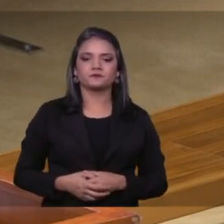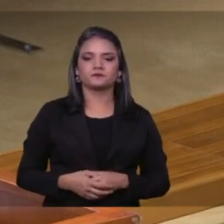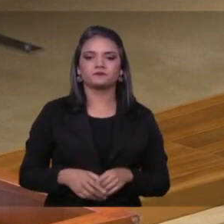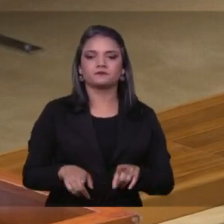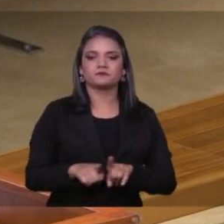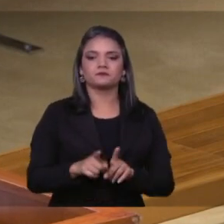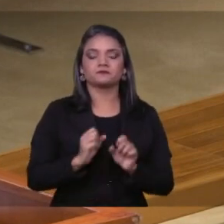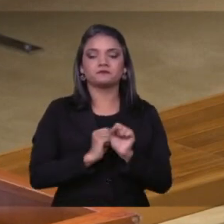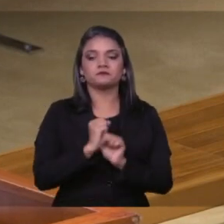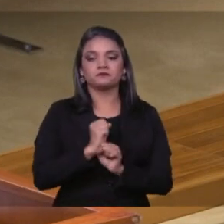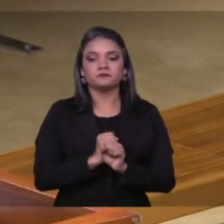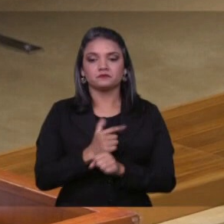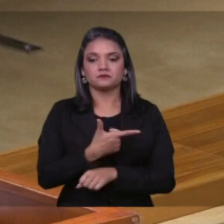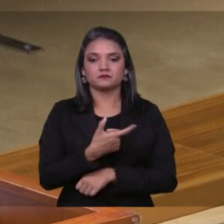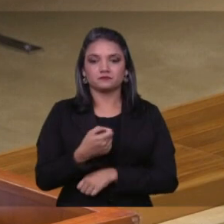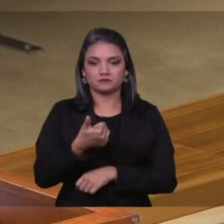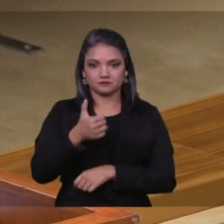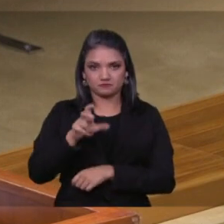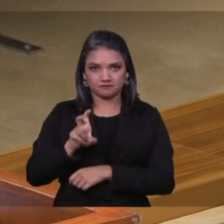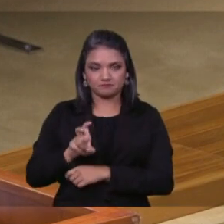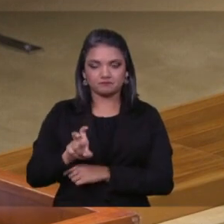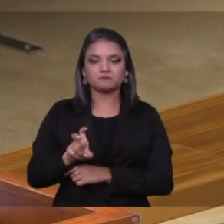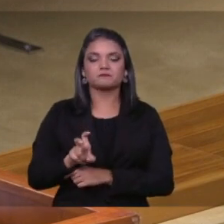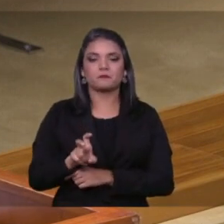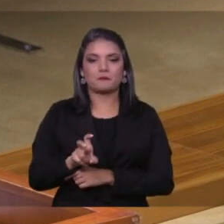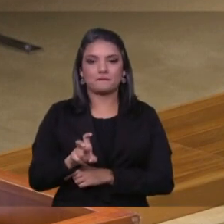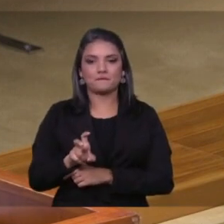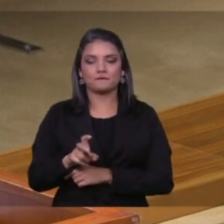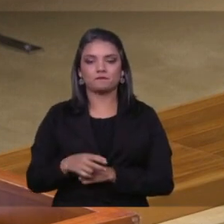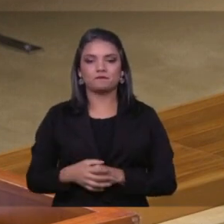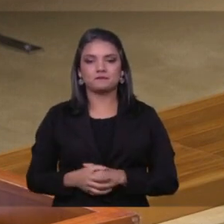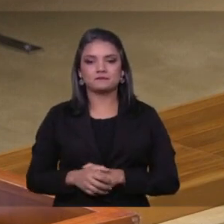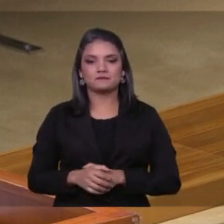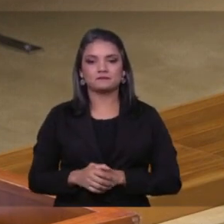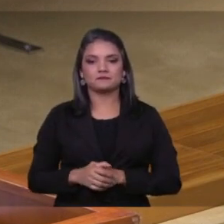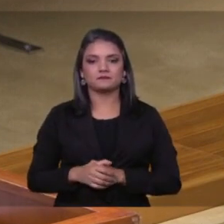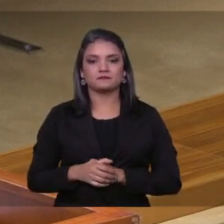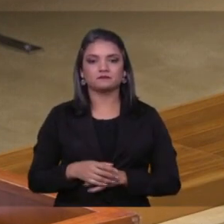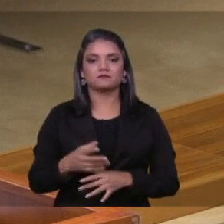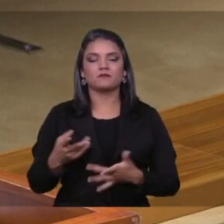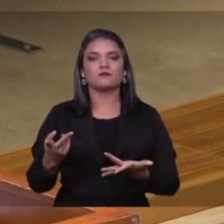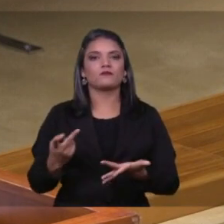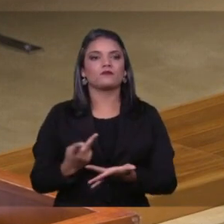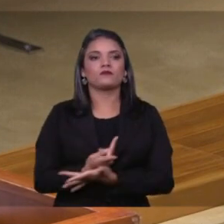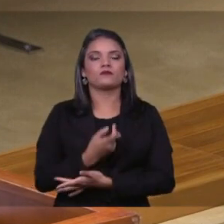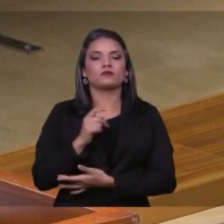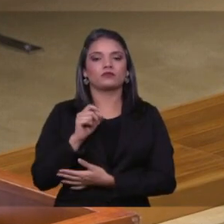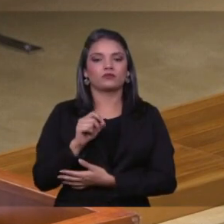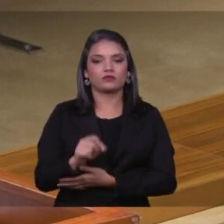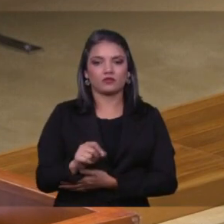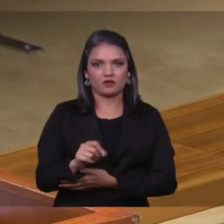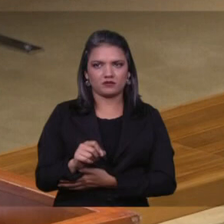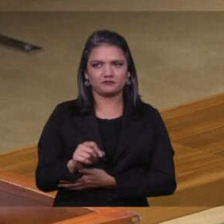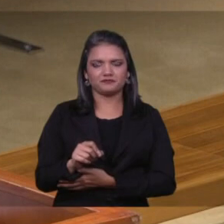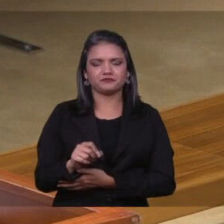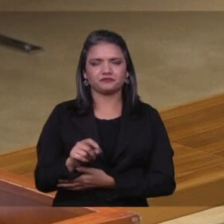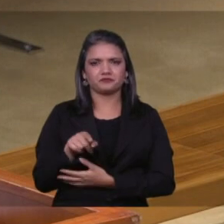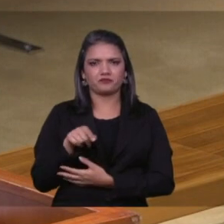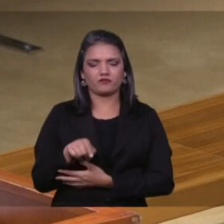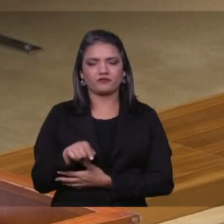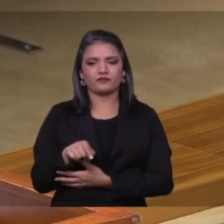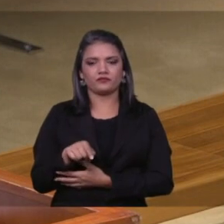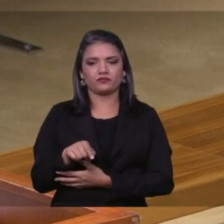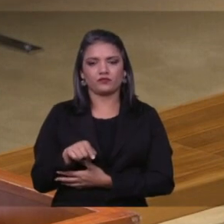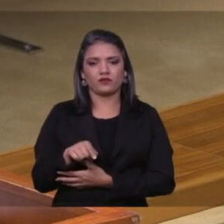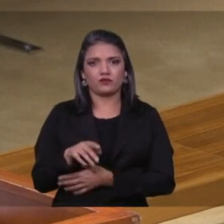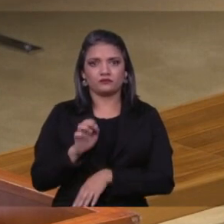2015, que eu dizia do acelerado do uso não sustentável do Pantanal, ainda em 2015, o Estado